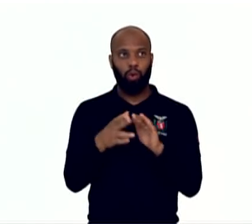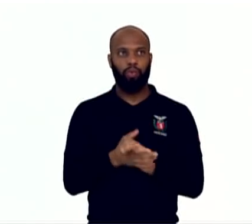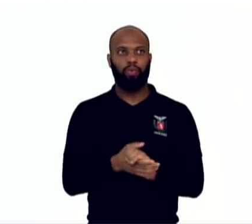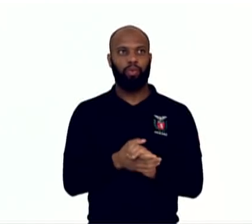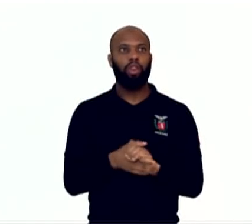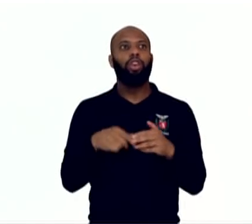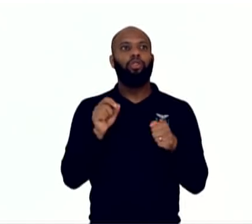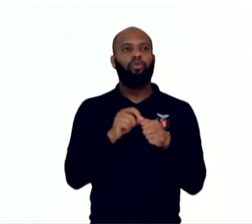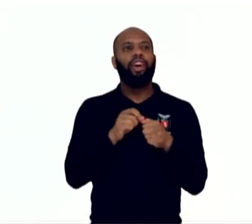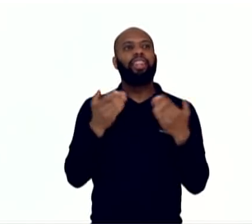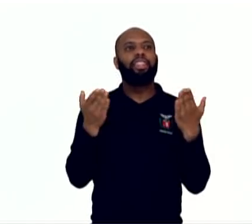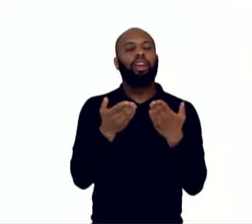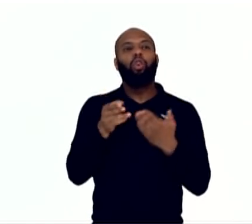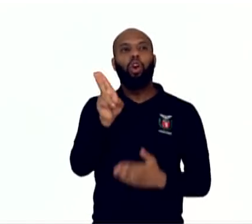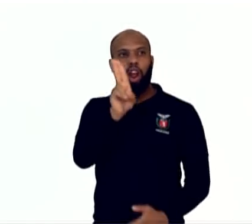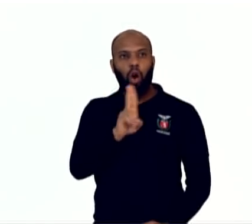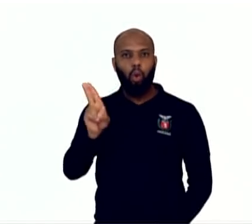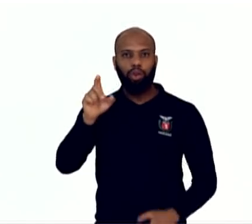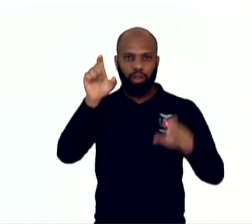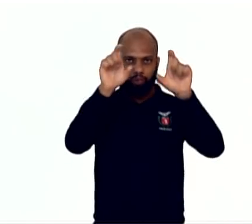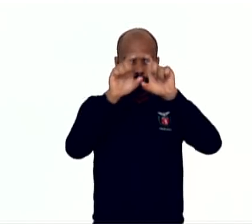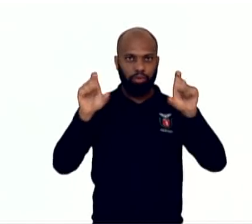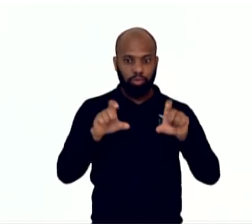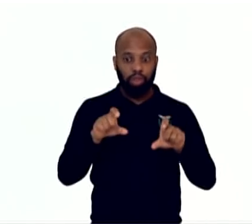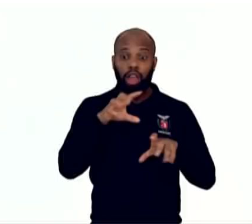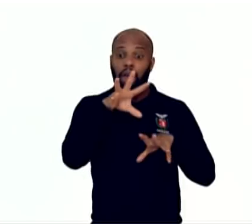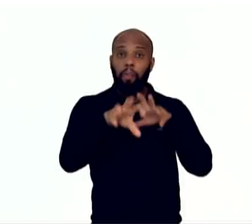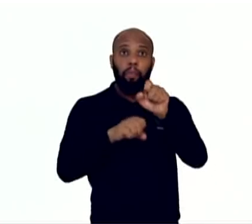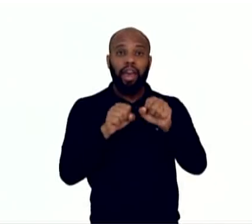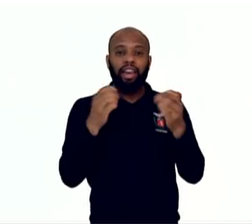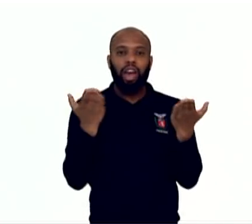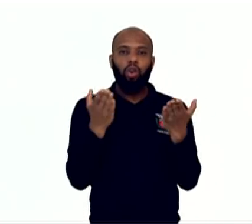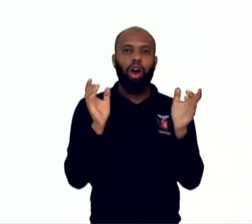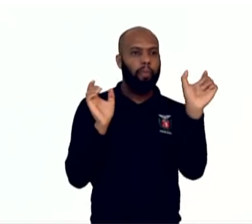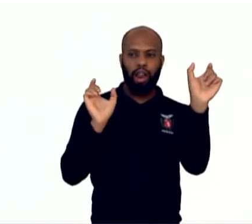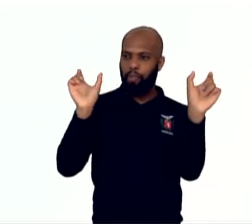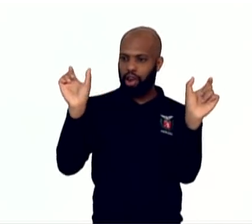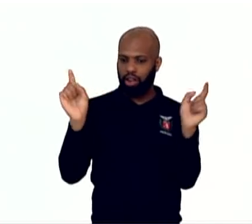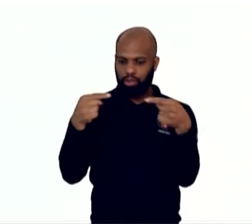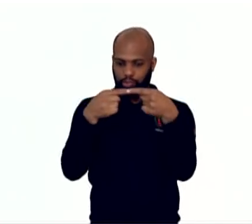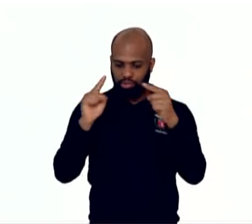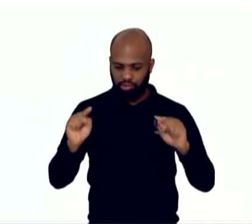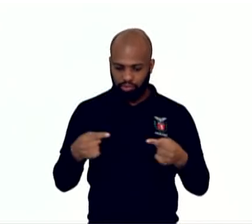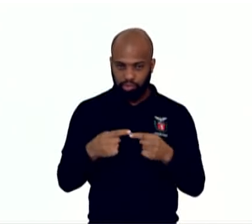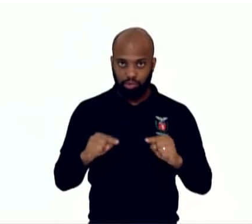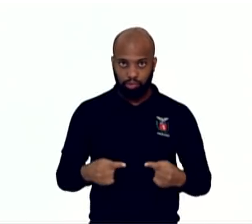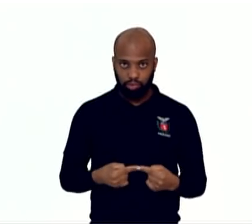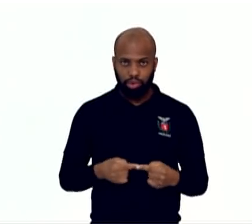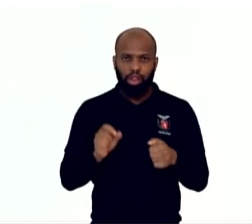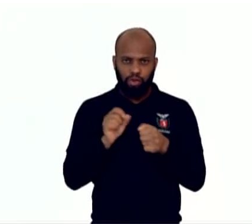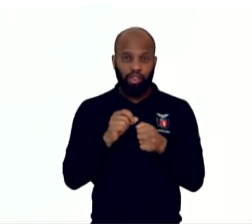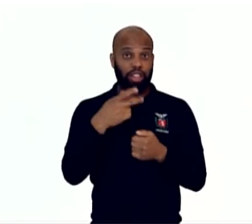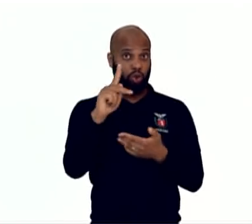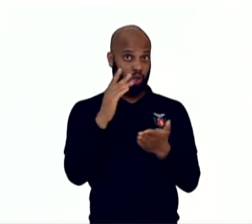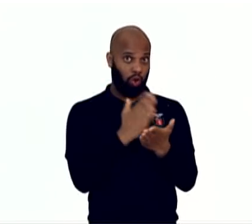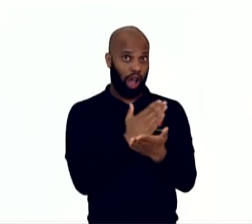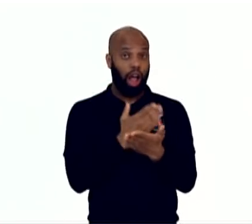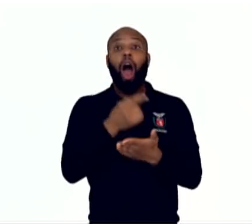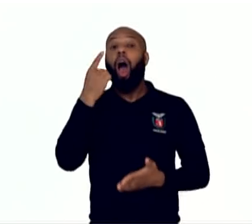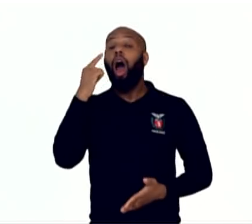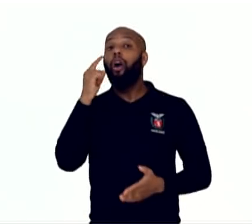com essas estrofes aqui, vocês vão retirar os pares de rimas. Tudo bem? Vão fazer no